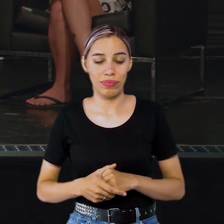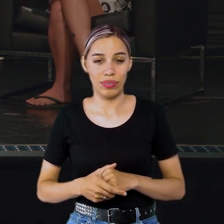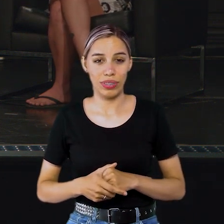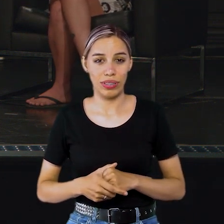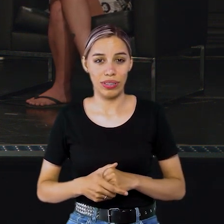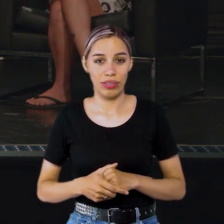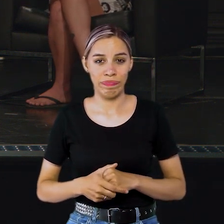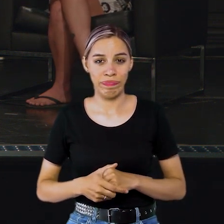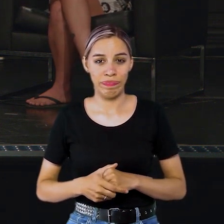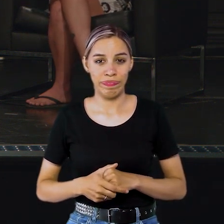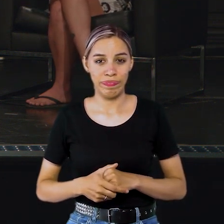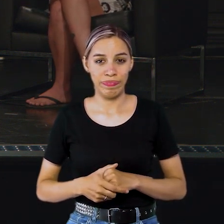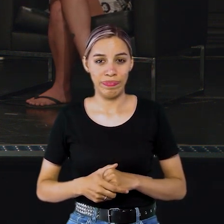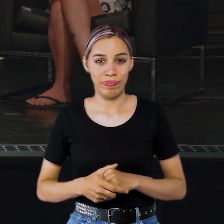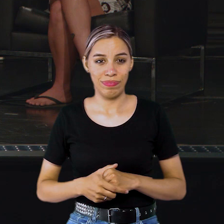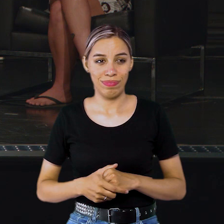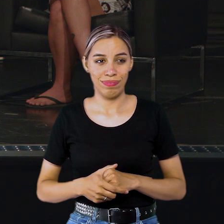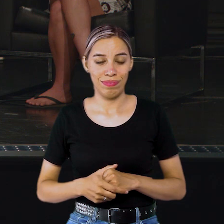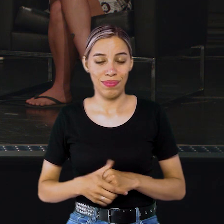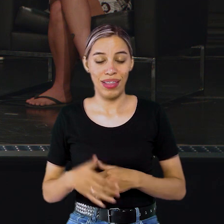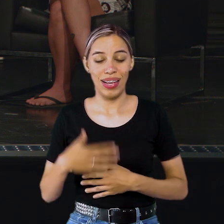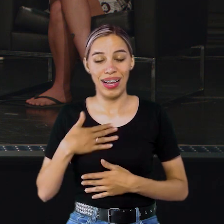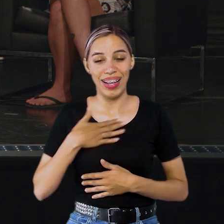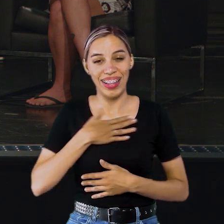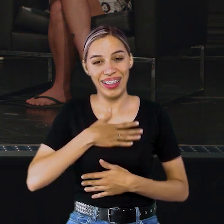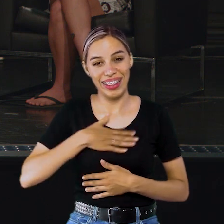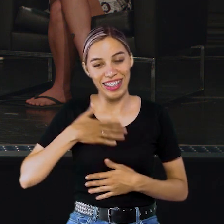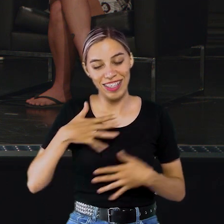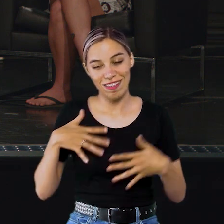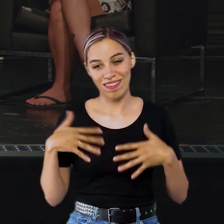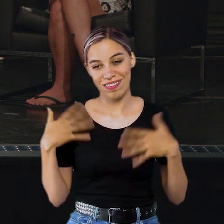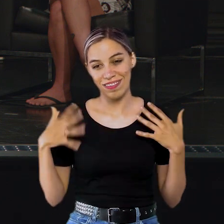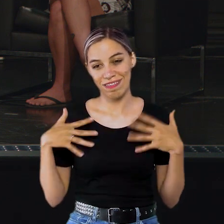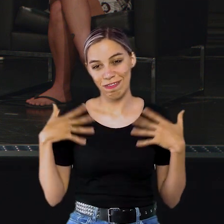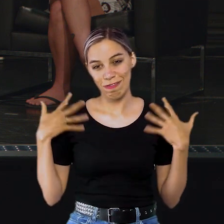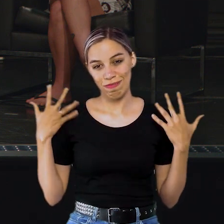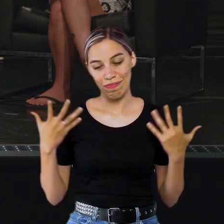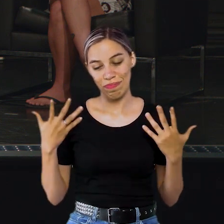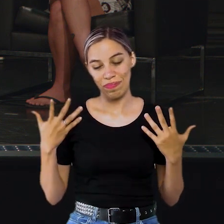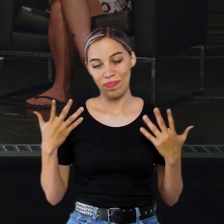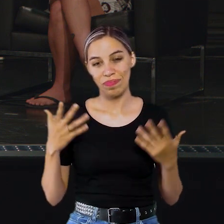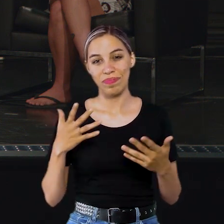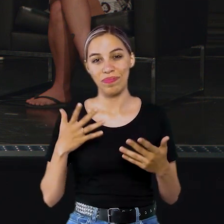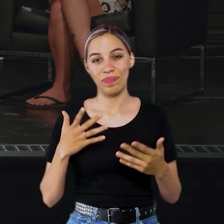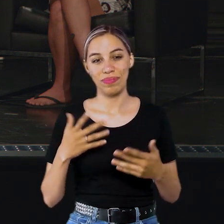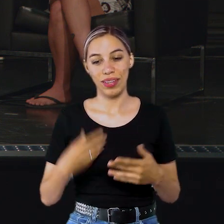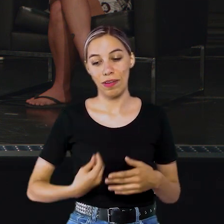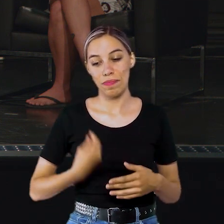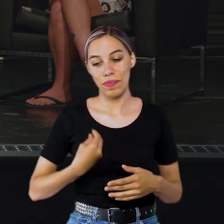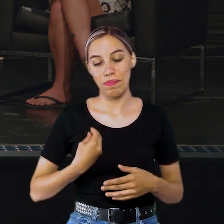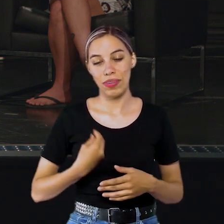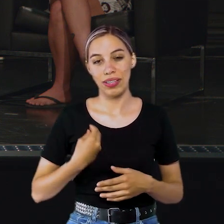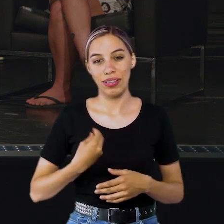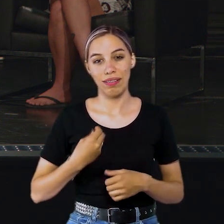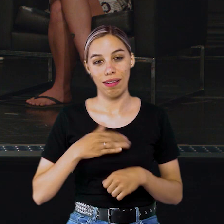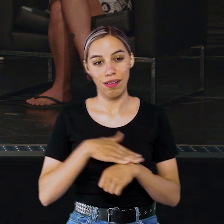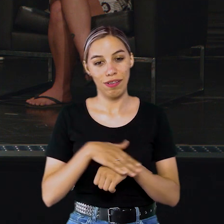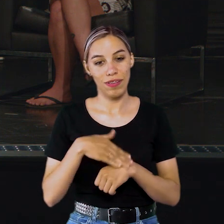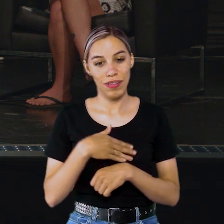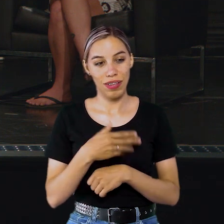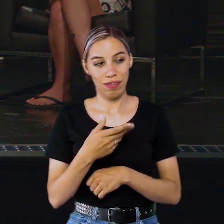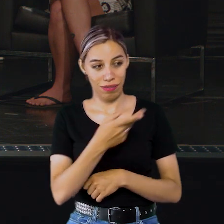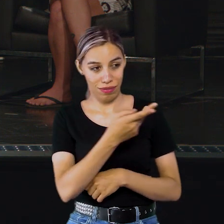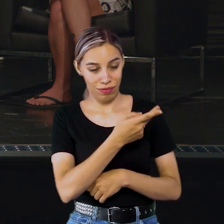Com grande alegria e satisfação de participar com a conversa de vocês